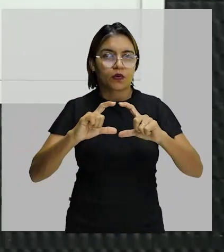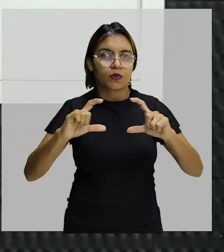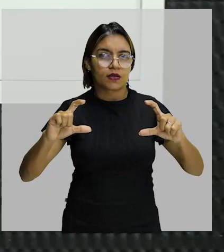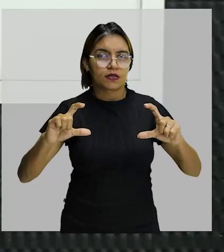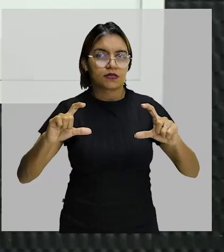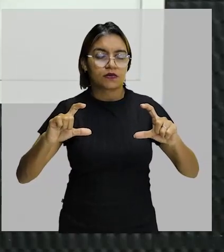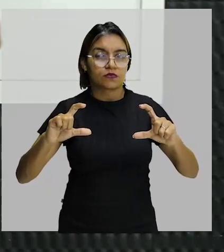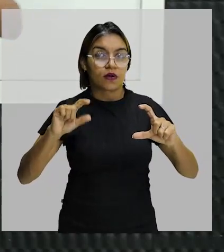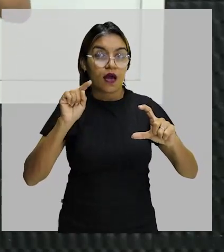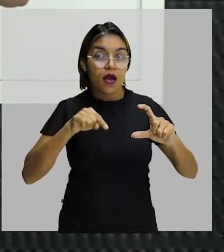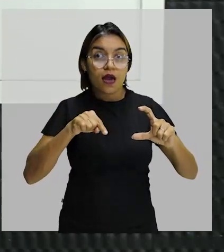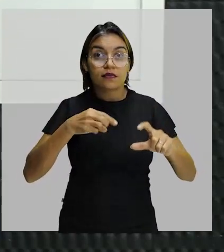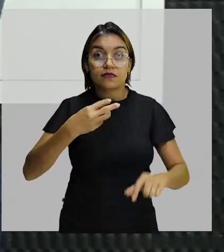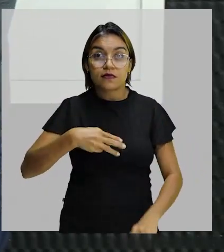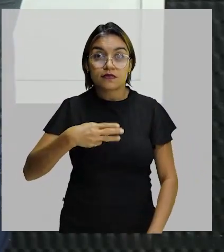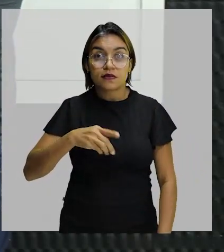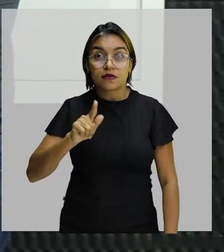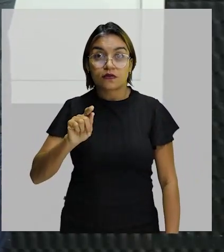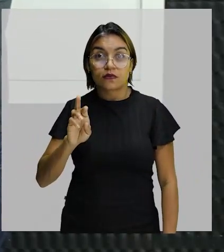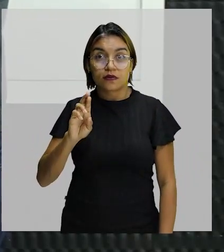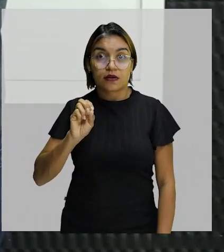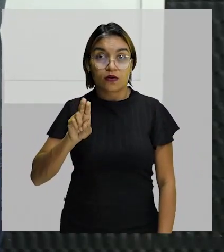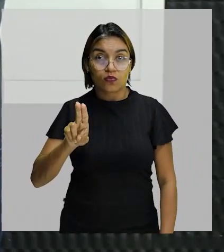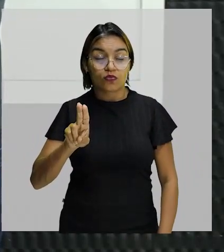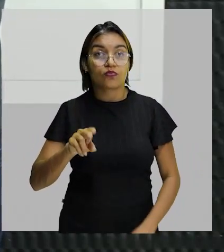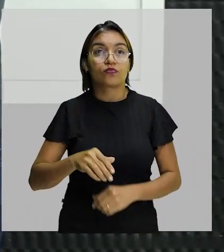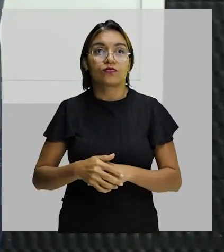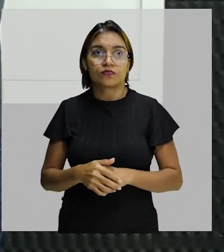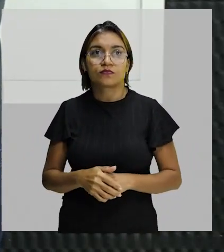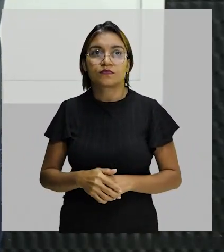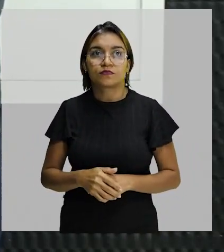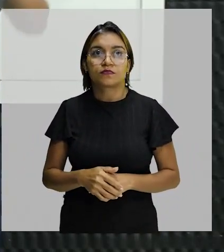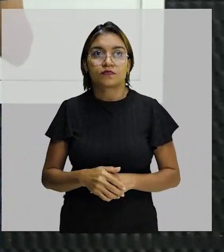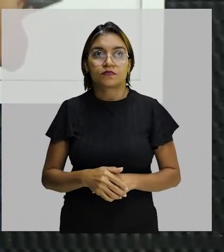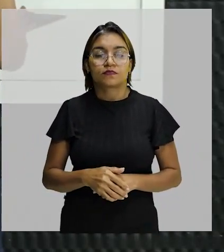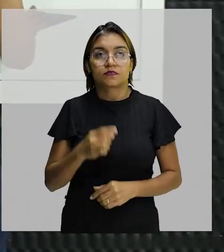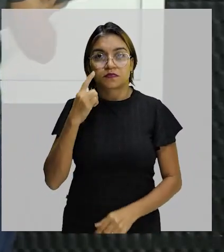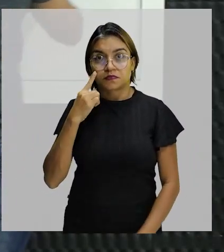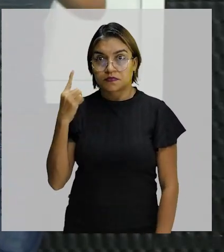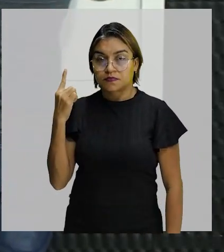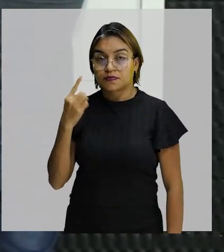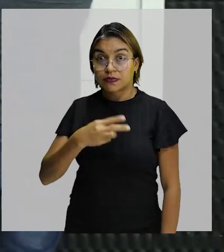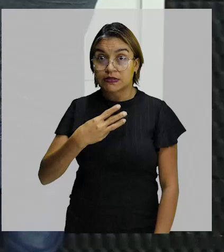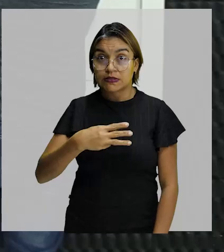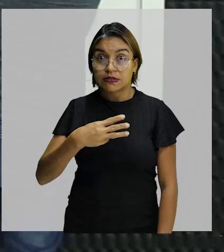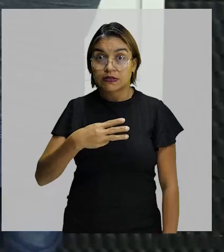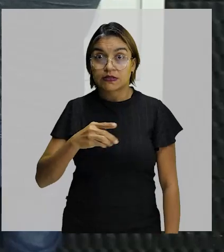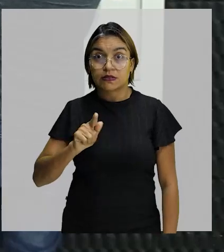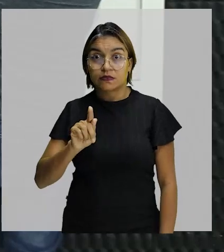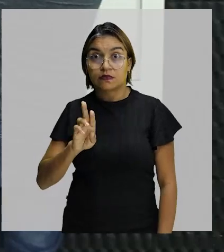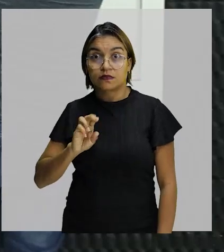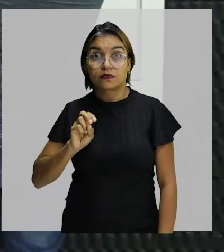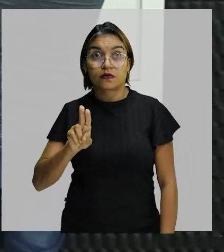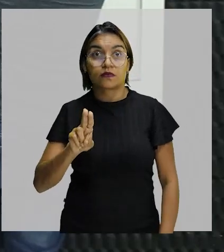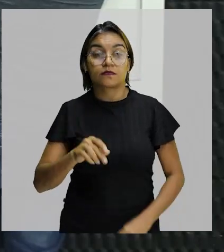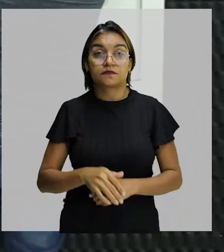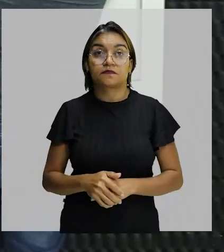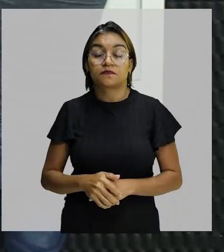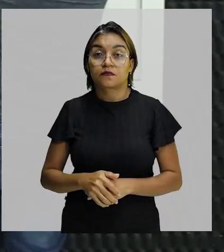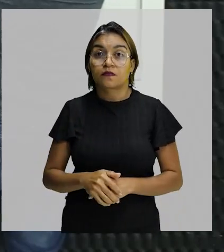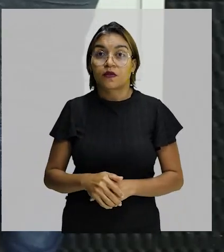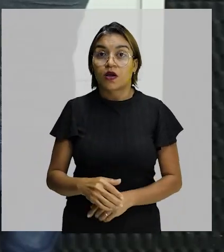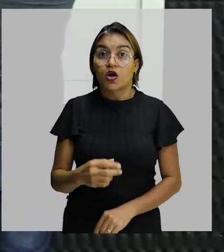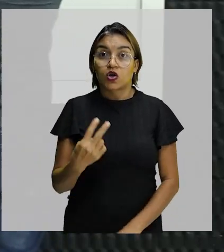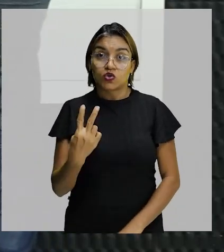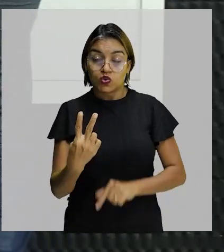equação do terceiro grau, tá? Uma equação do terceiro grau. Ele está dizendo que esse 2 aqui é uma